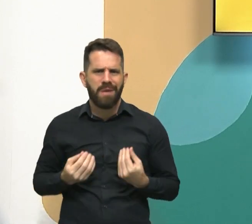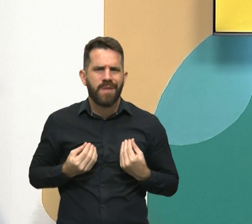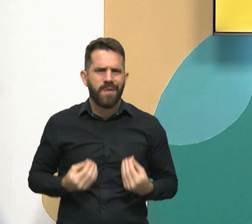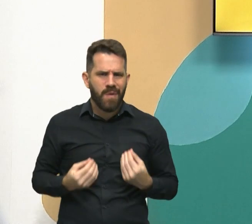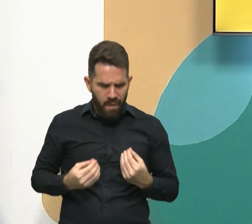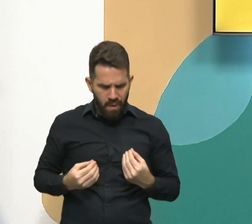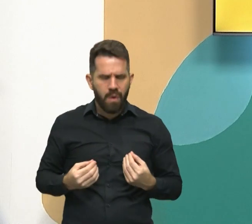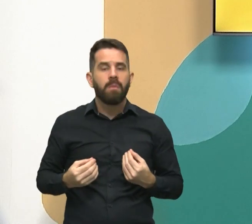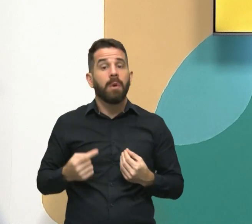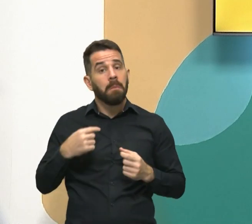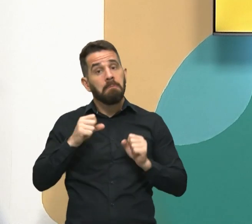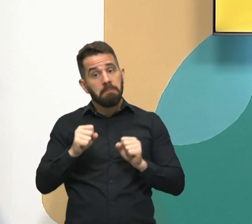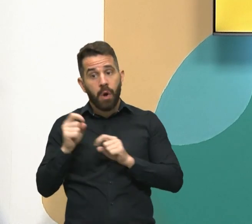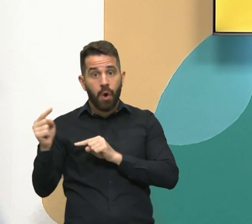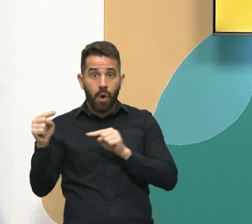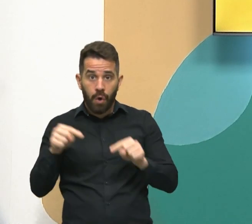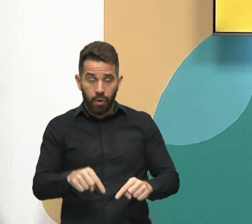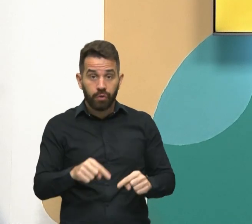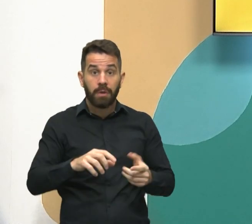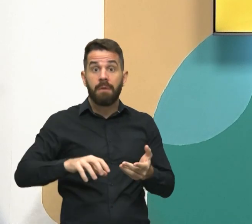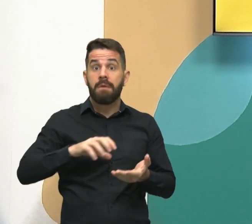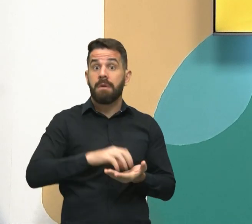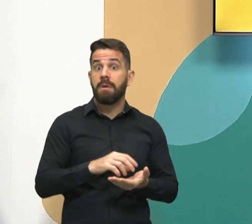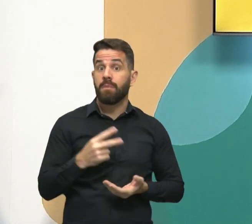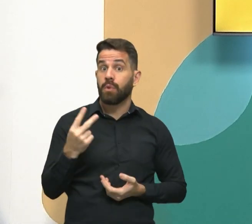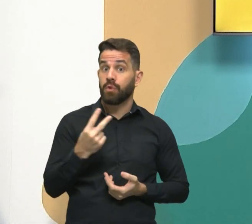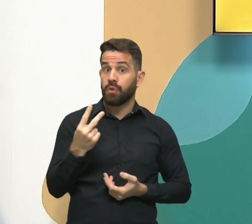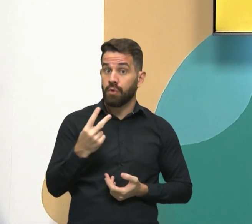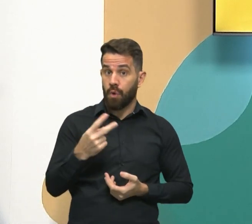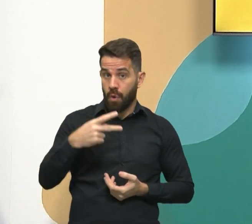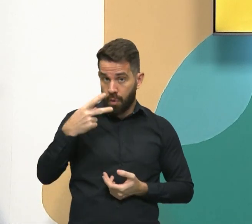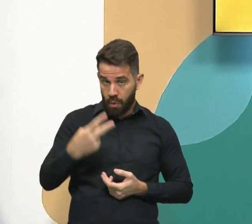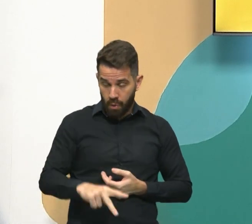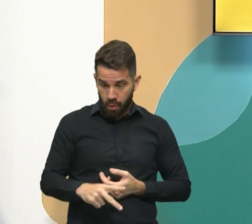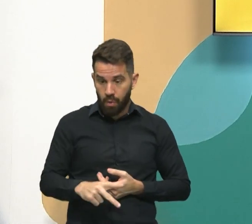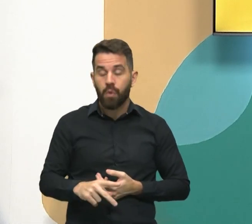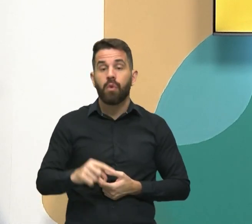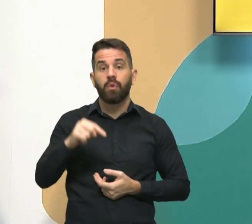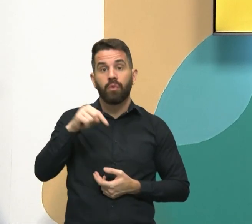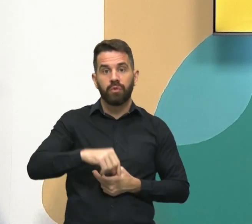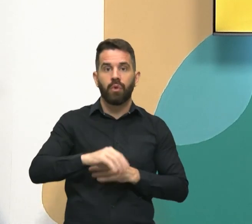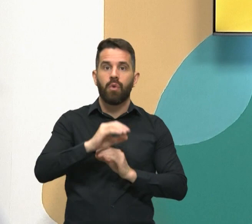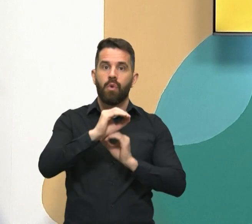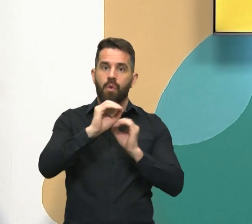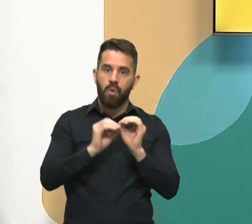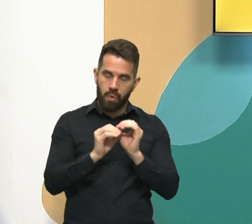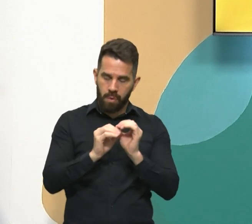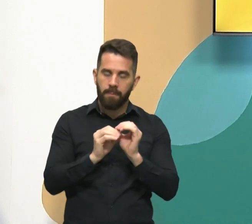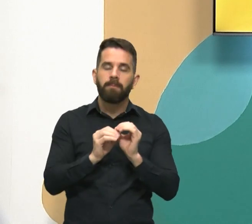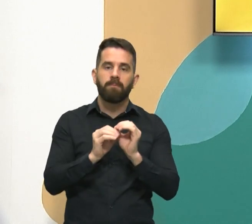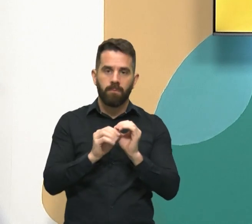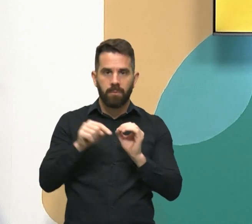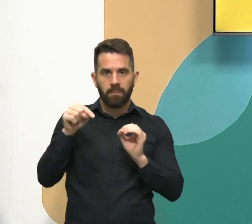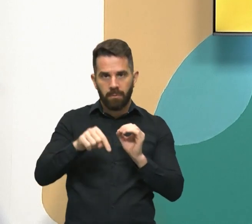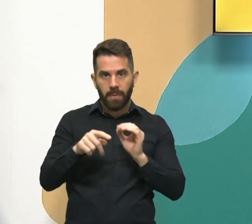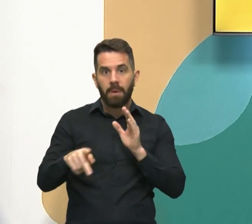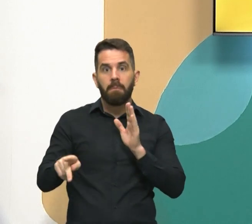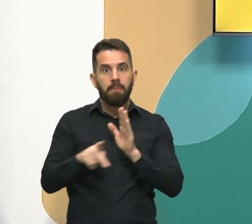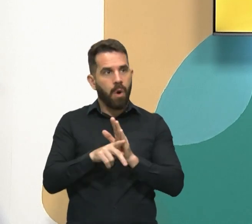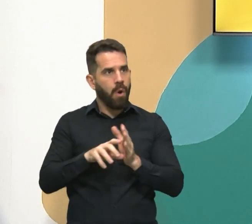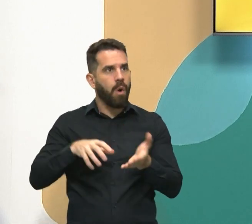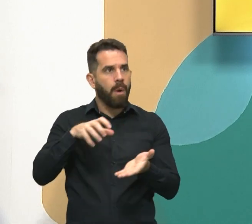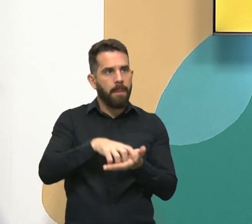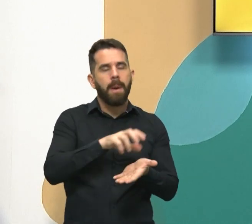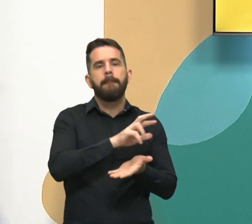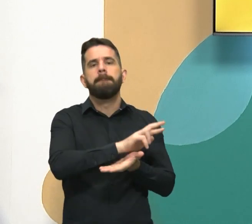você pode vir até o Campus Samambaia, né? Que fica aqui é onde fica o Centro